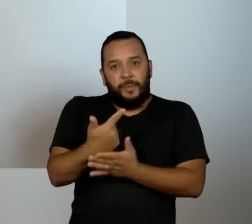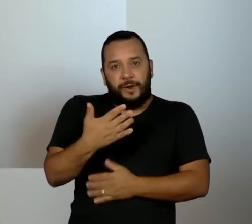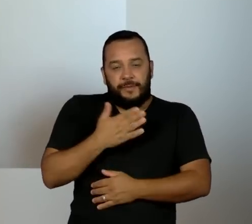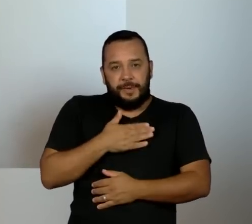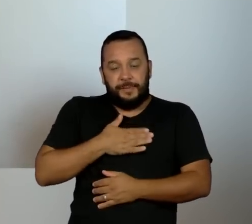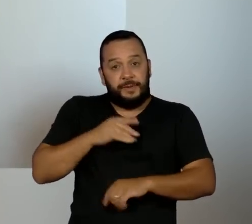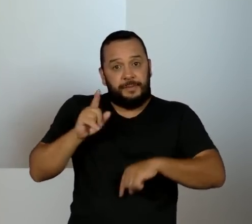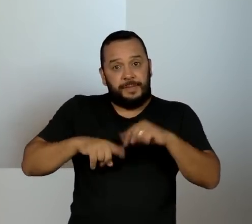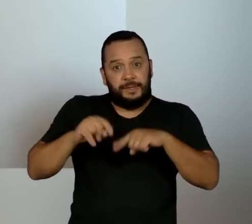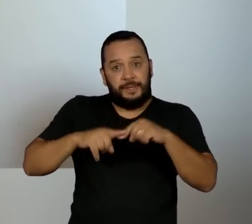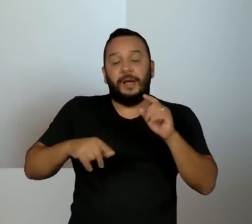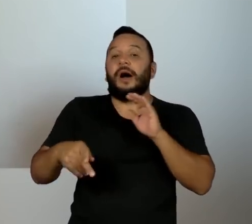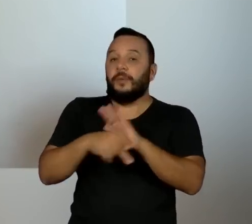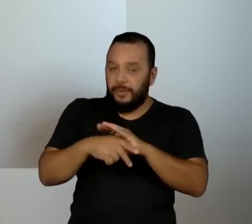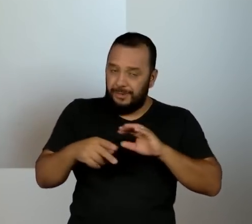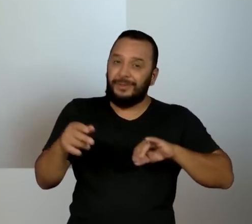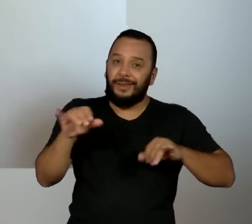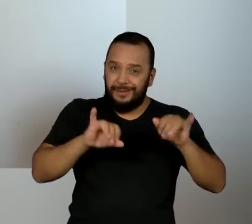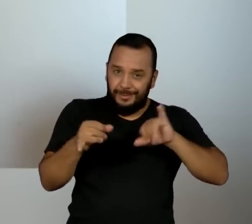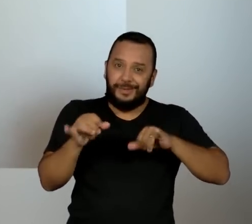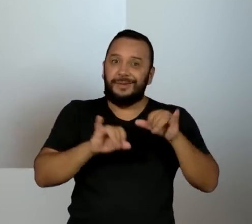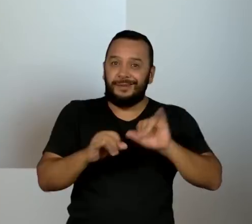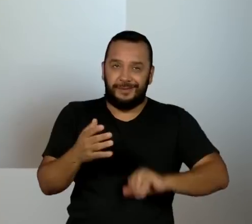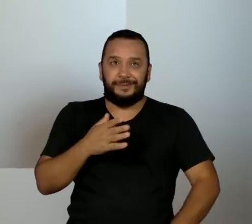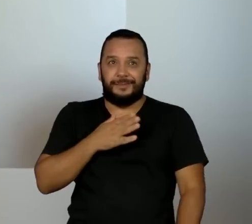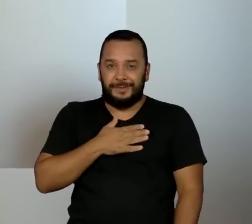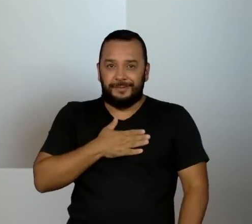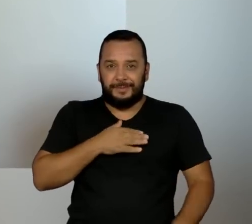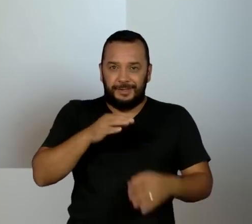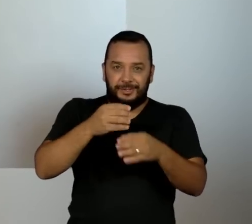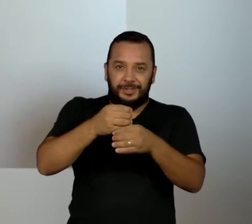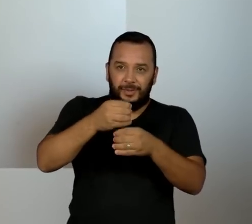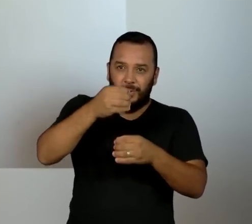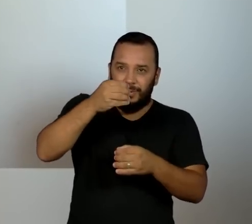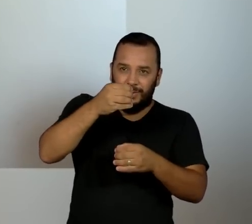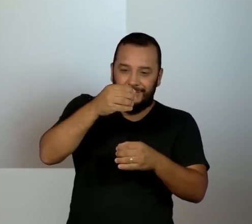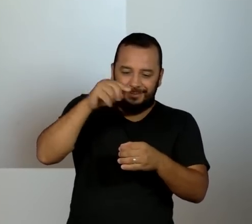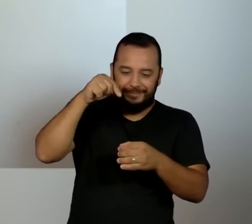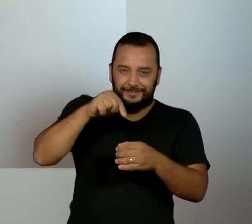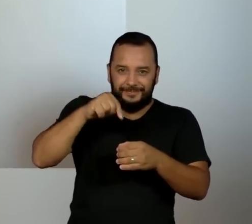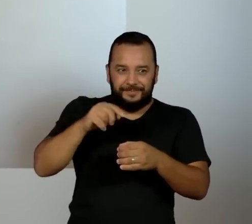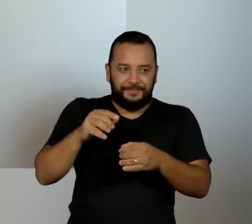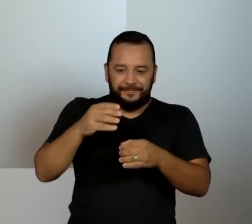né, de laboratório, tubos de ensaio,